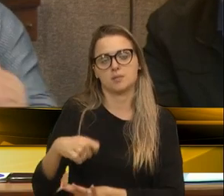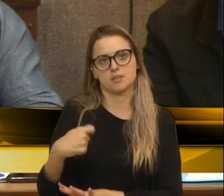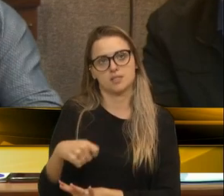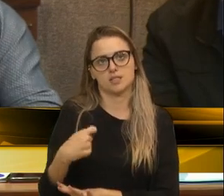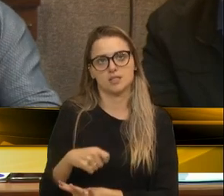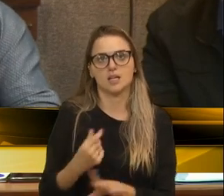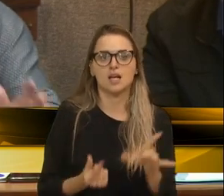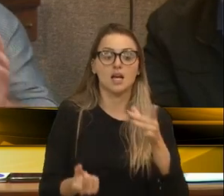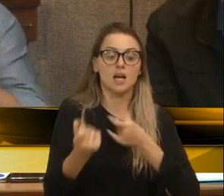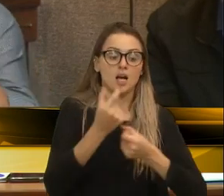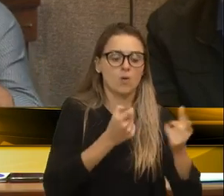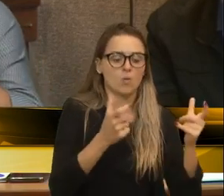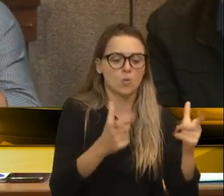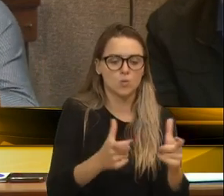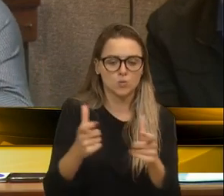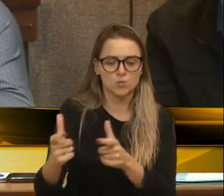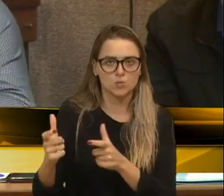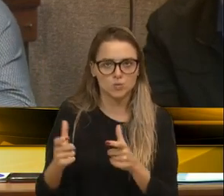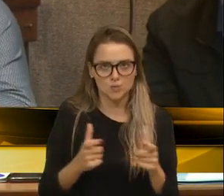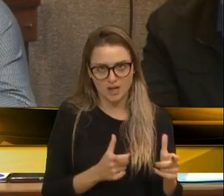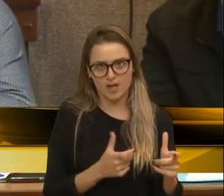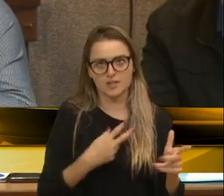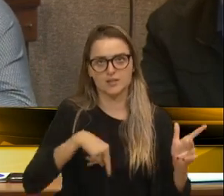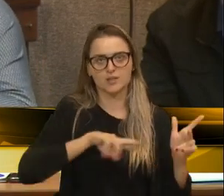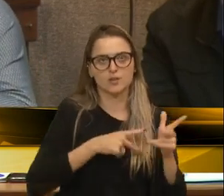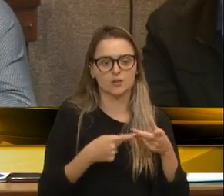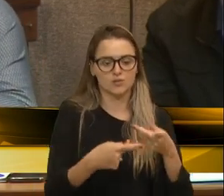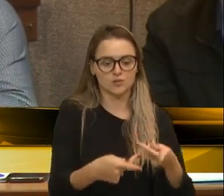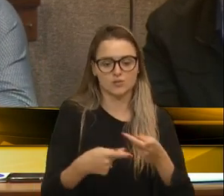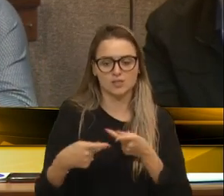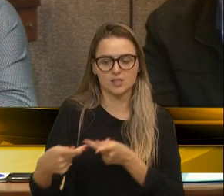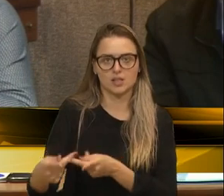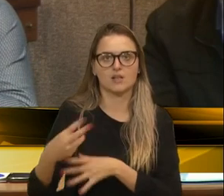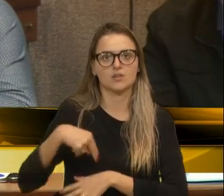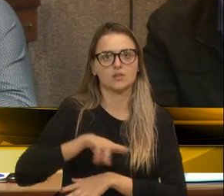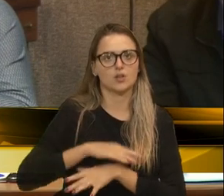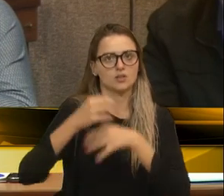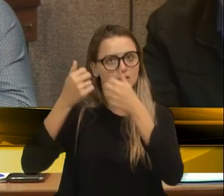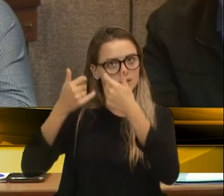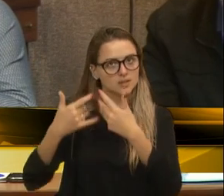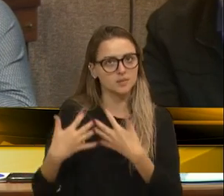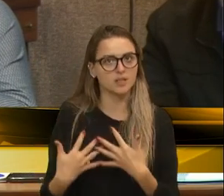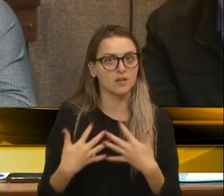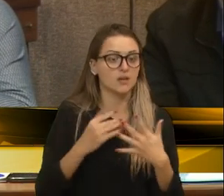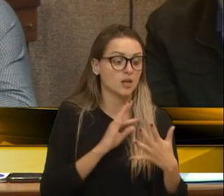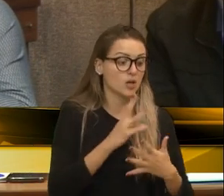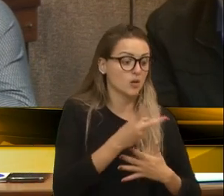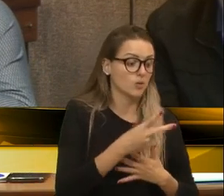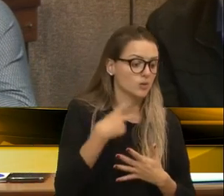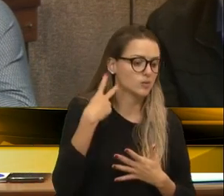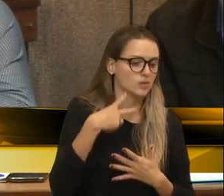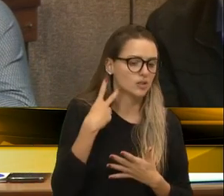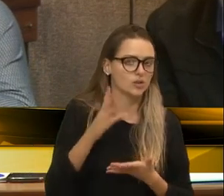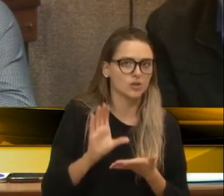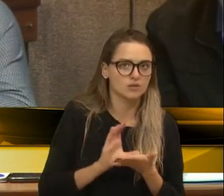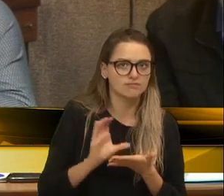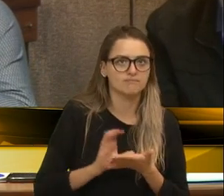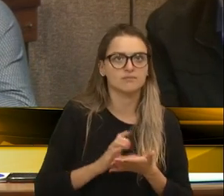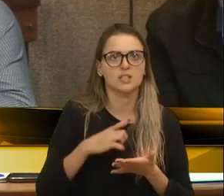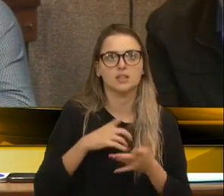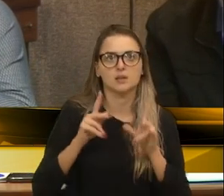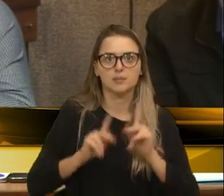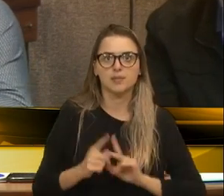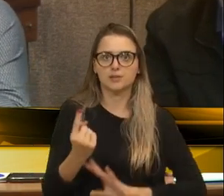alguns gabinetes que nós chegava a comentar a situação. Quantos de nós, vereadores aqui, recebemos de pessoas